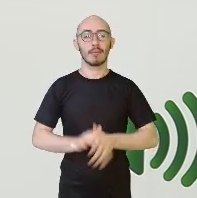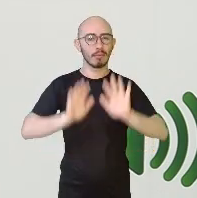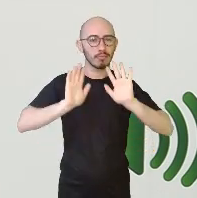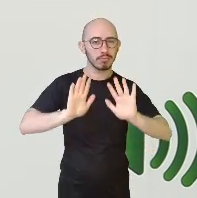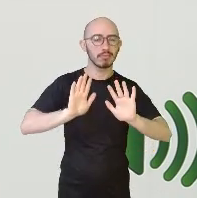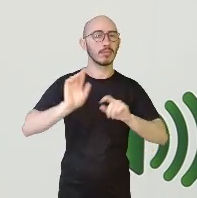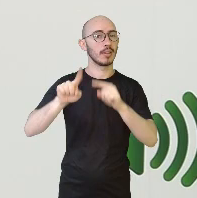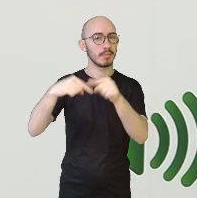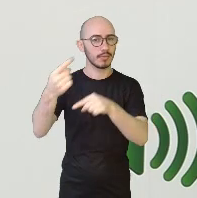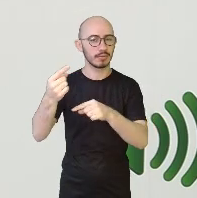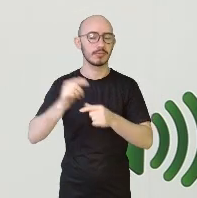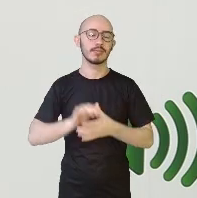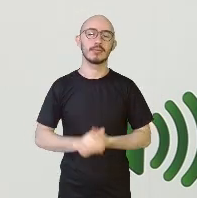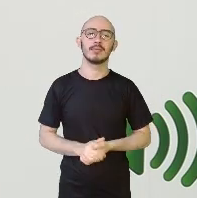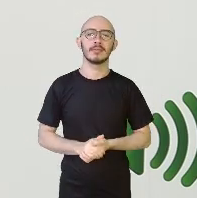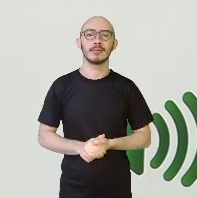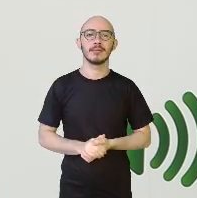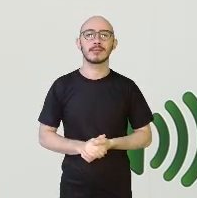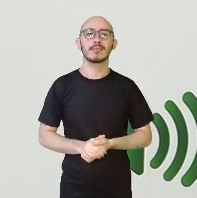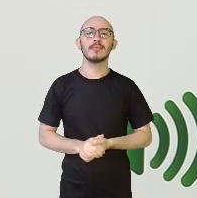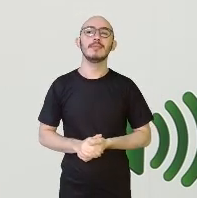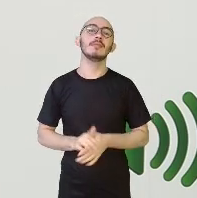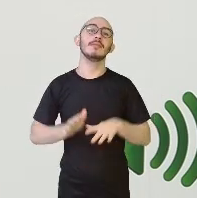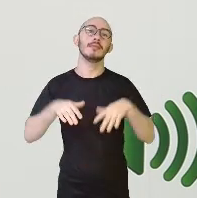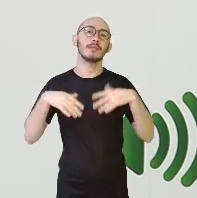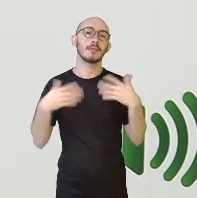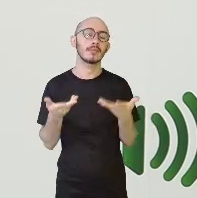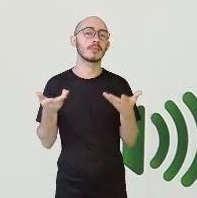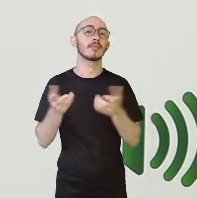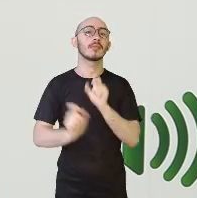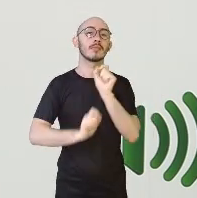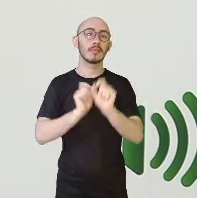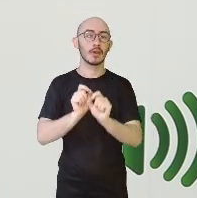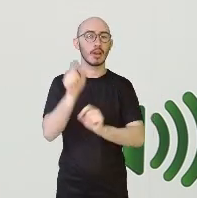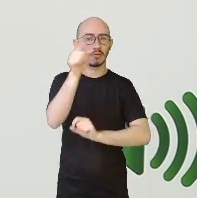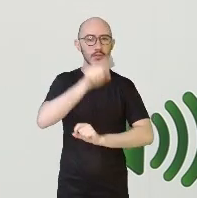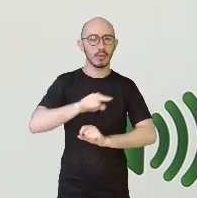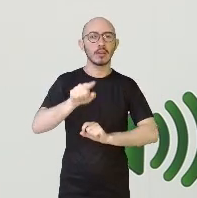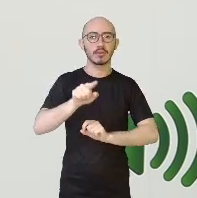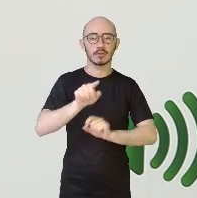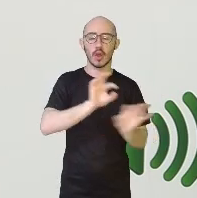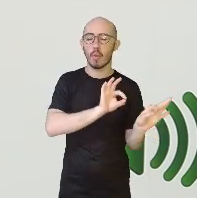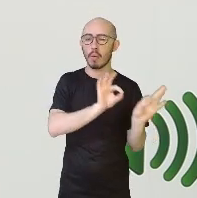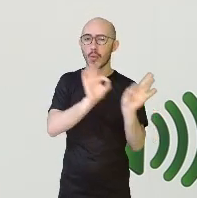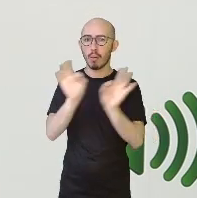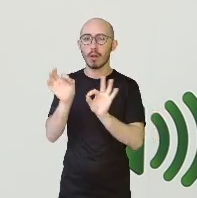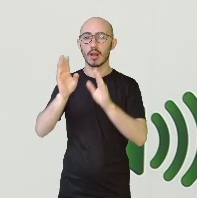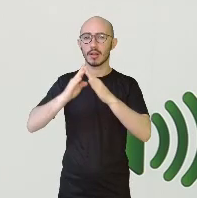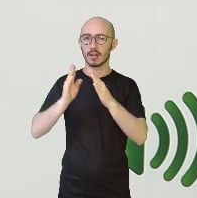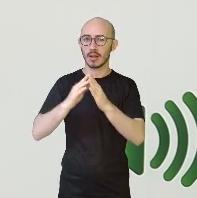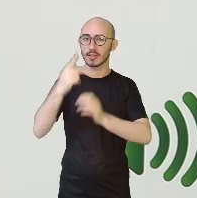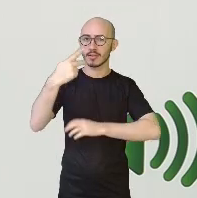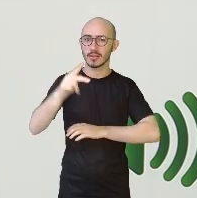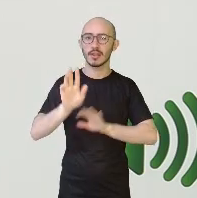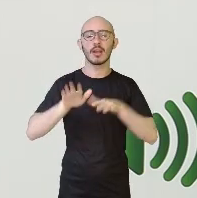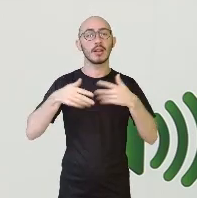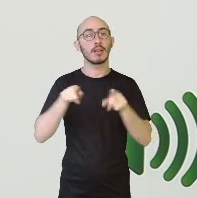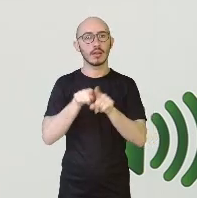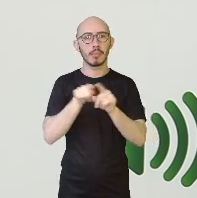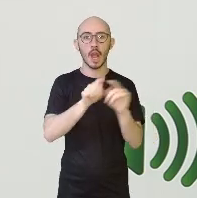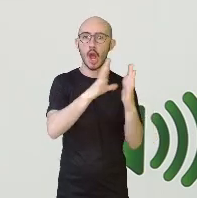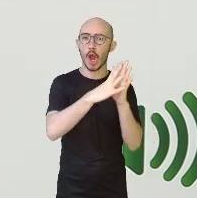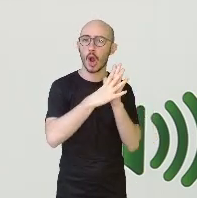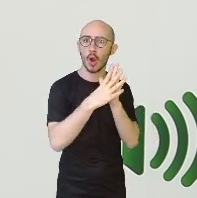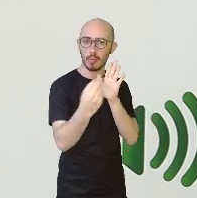frente. E também, claro, eu gostaria bastante que vocês me acompanhassem aí da casa de vocês, que vocês fizessem o